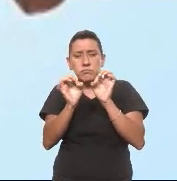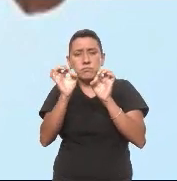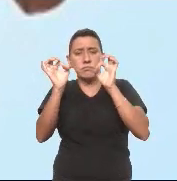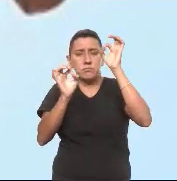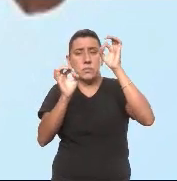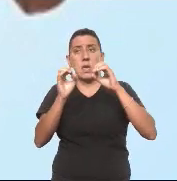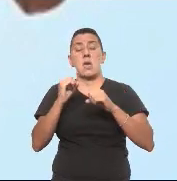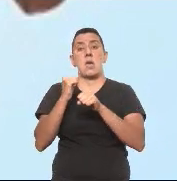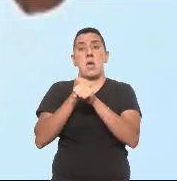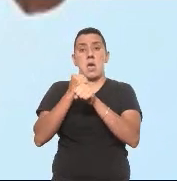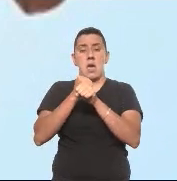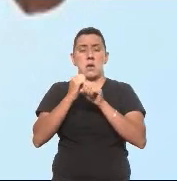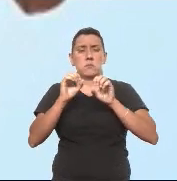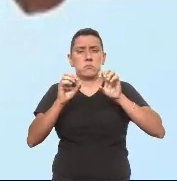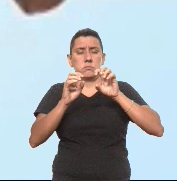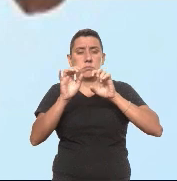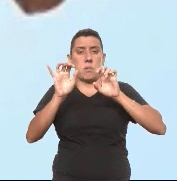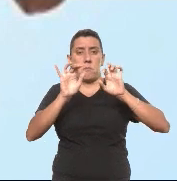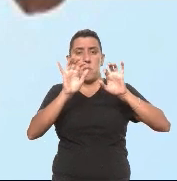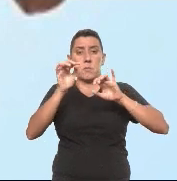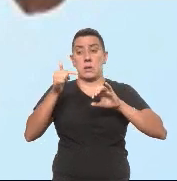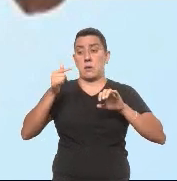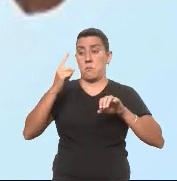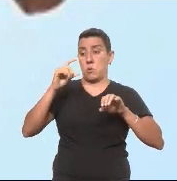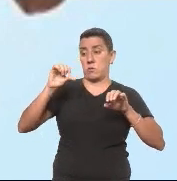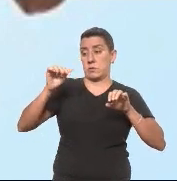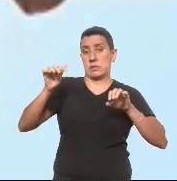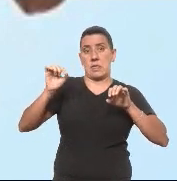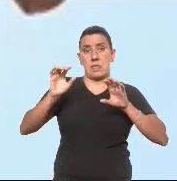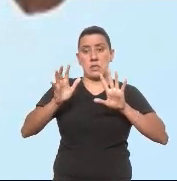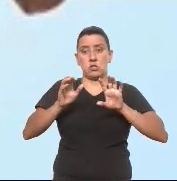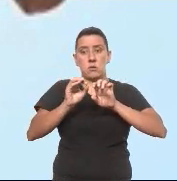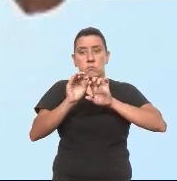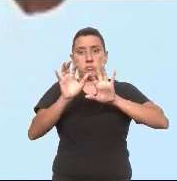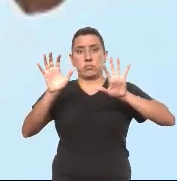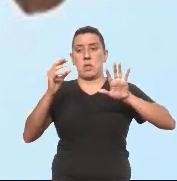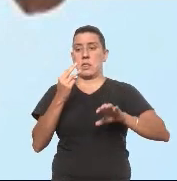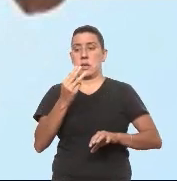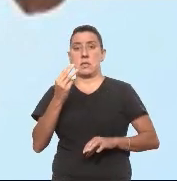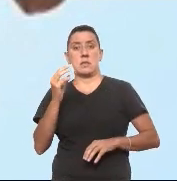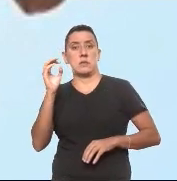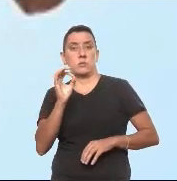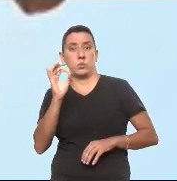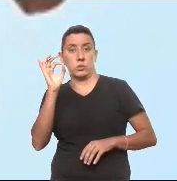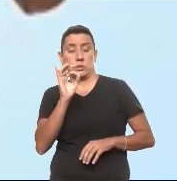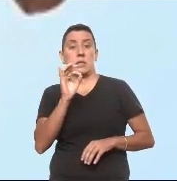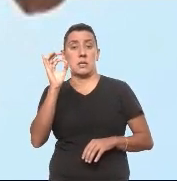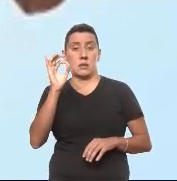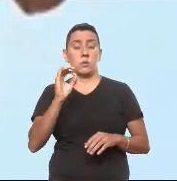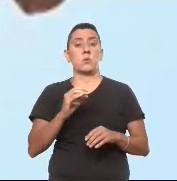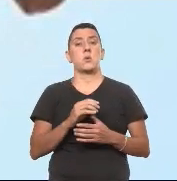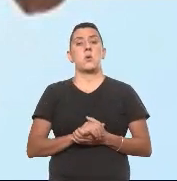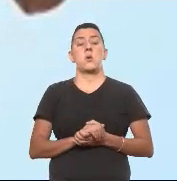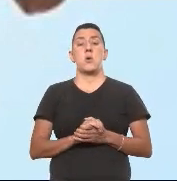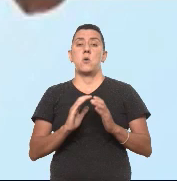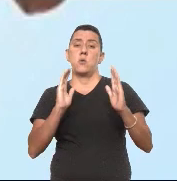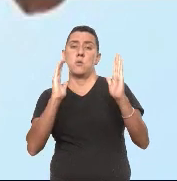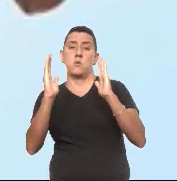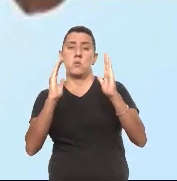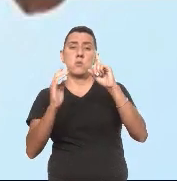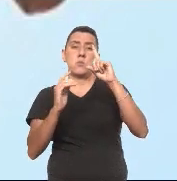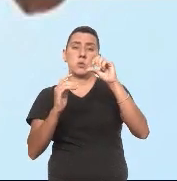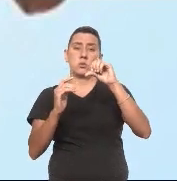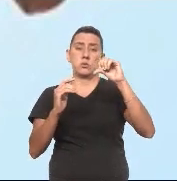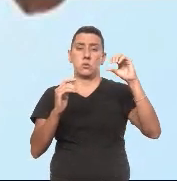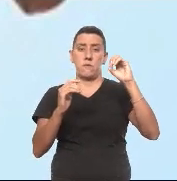e Com passar dos anos as nos anos 70 já era 36 por cento de concentração nos 1990